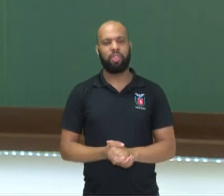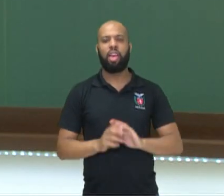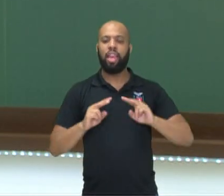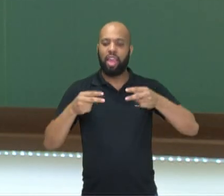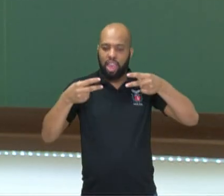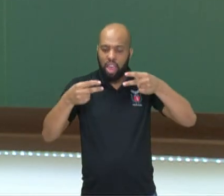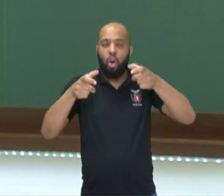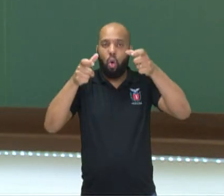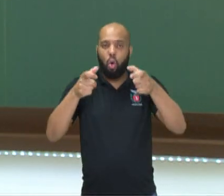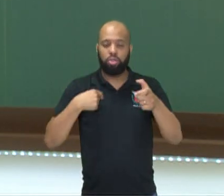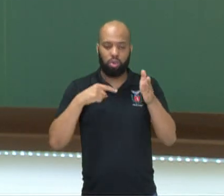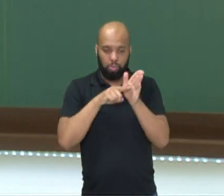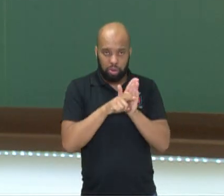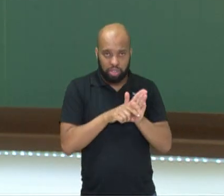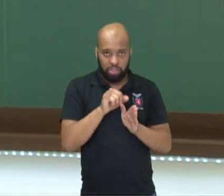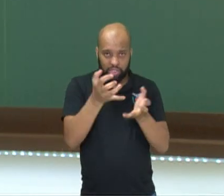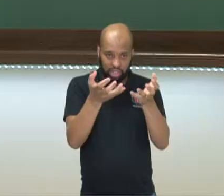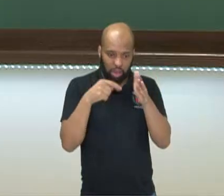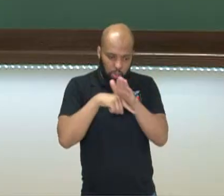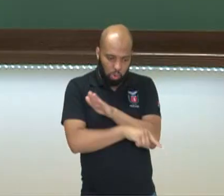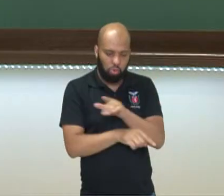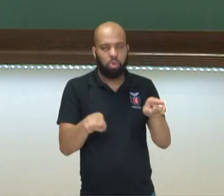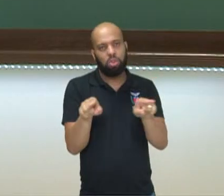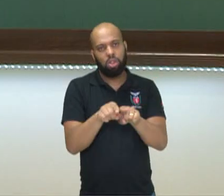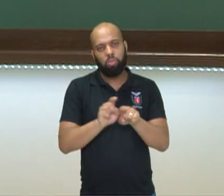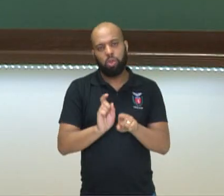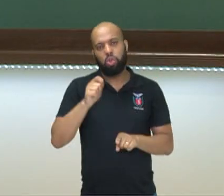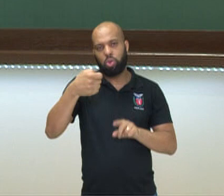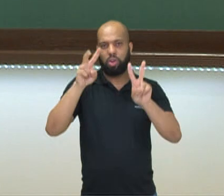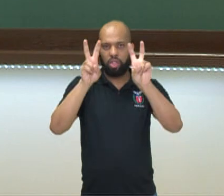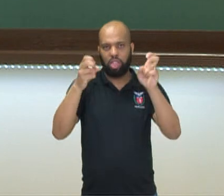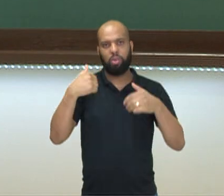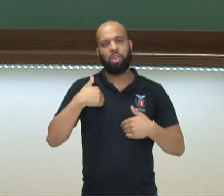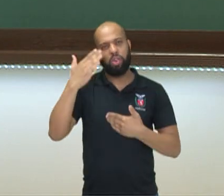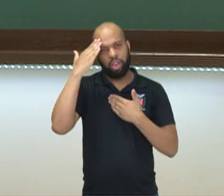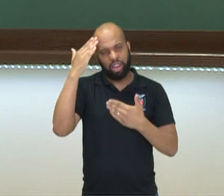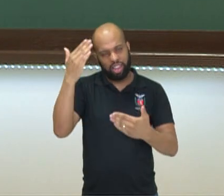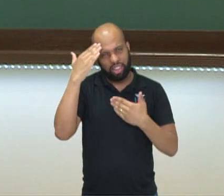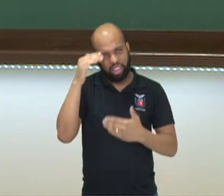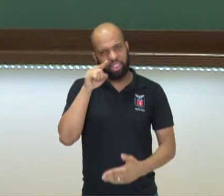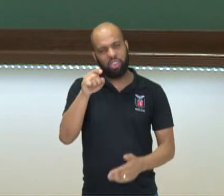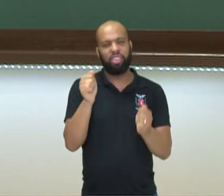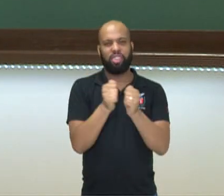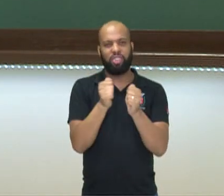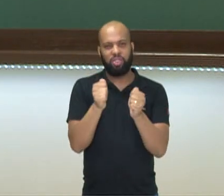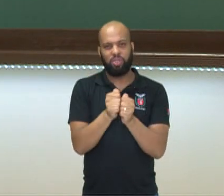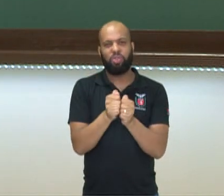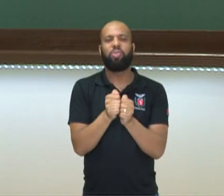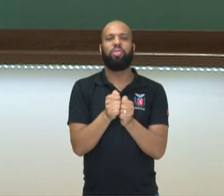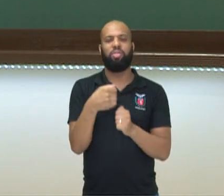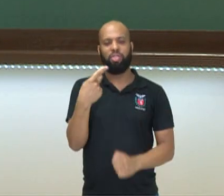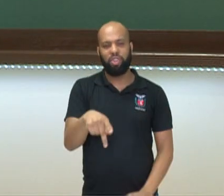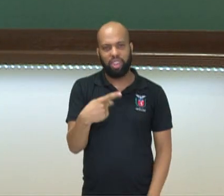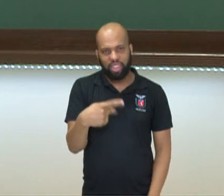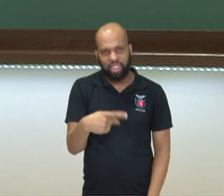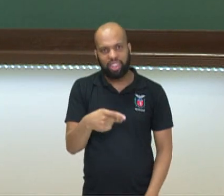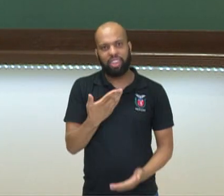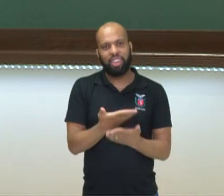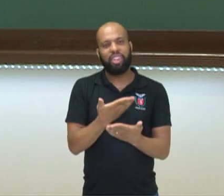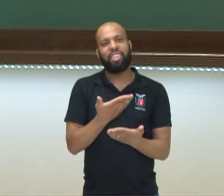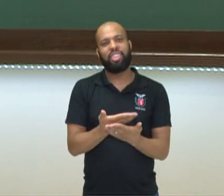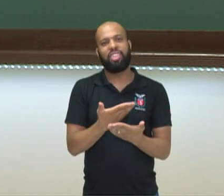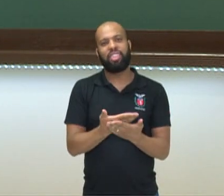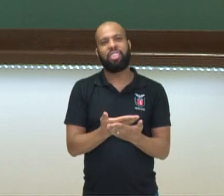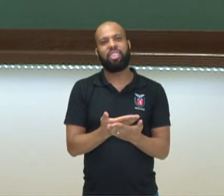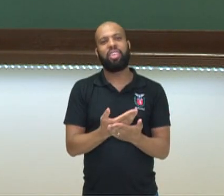algumas referências, caso vocês queiram pesquisar um pouquinho mais. Eu agradeço muito a participação de vocês nessa